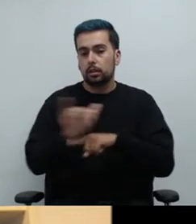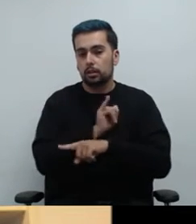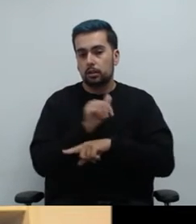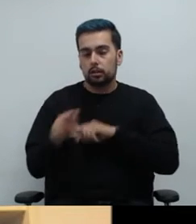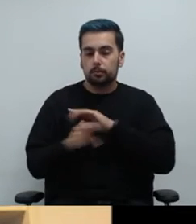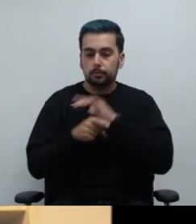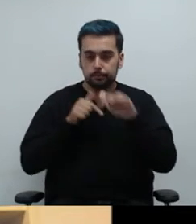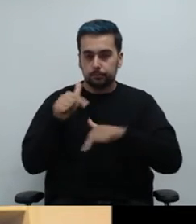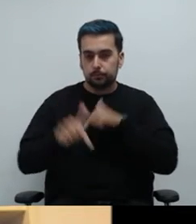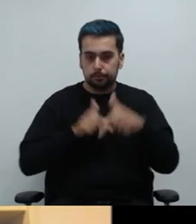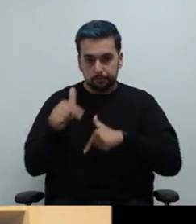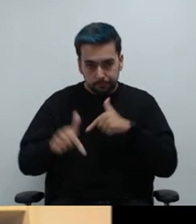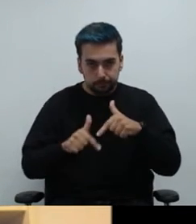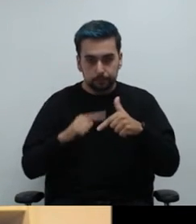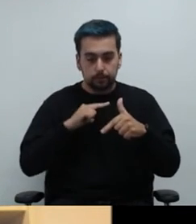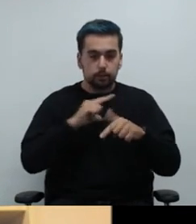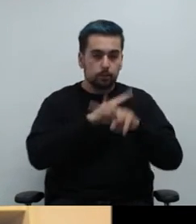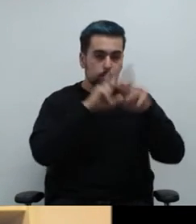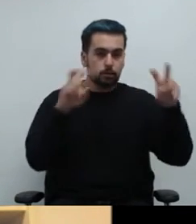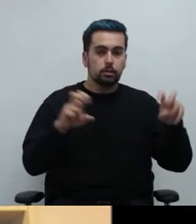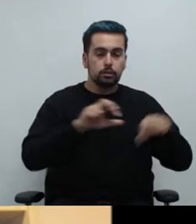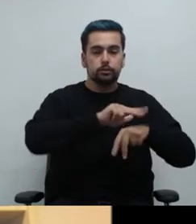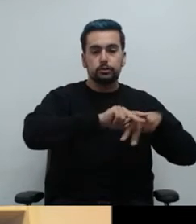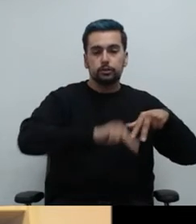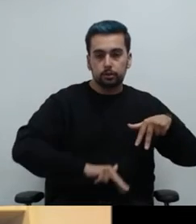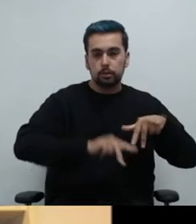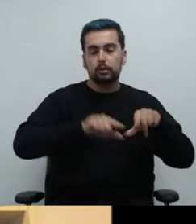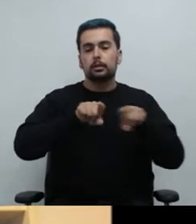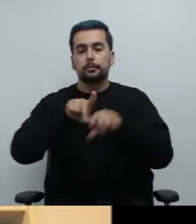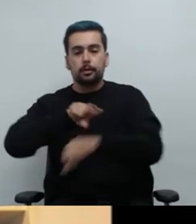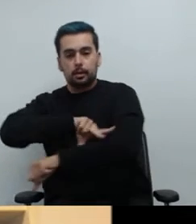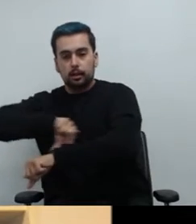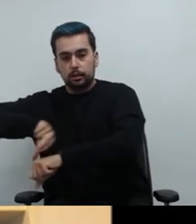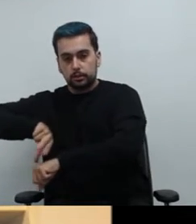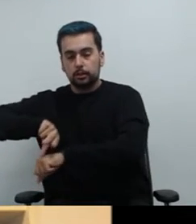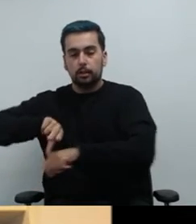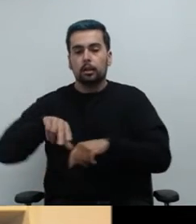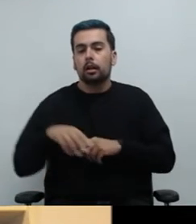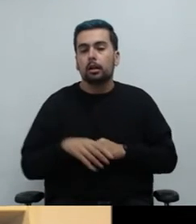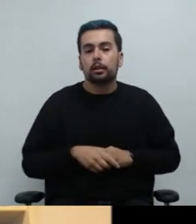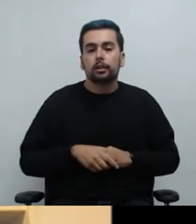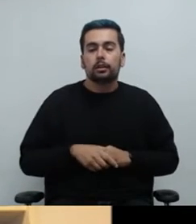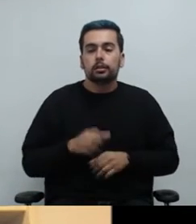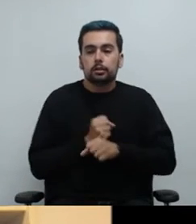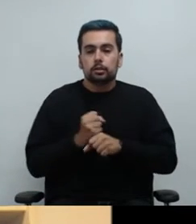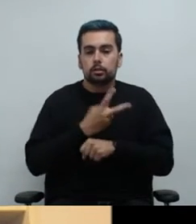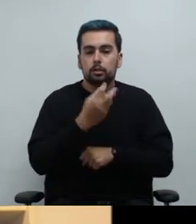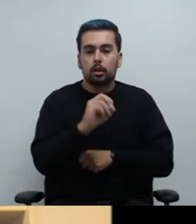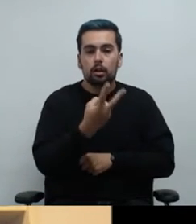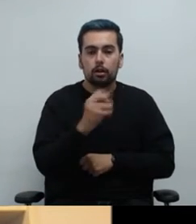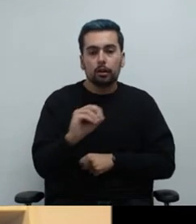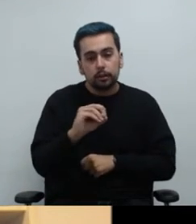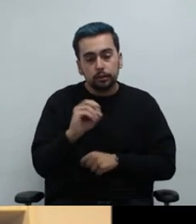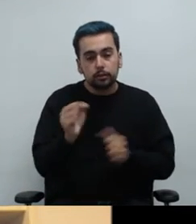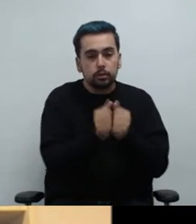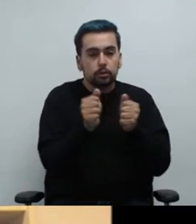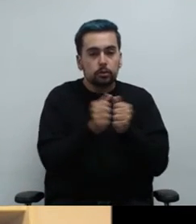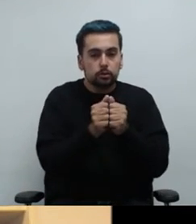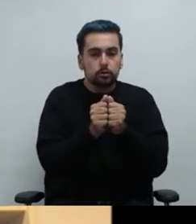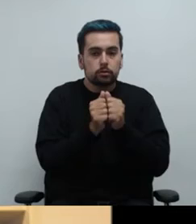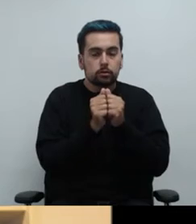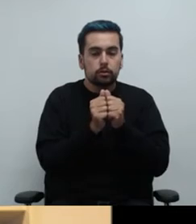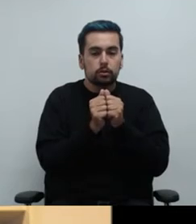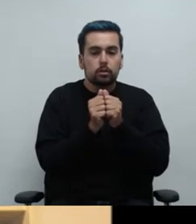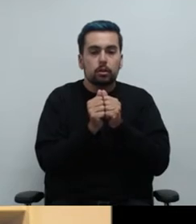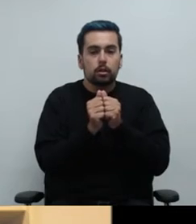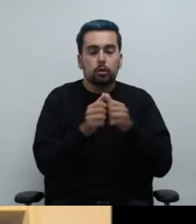atuação compreende a temática de gênero e raça. Em 2020, o Fórum Justiça, em parceria com a